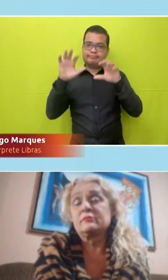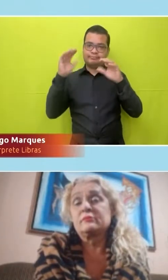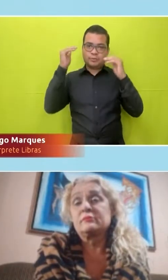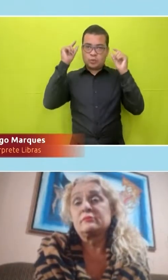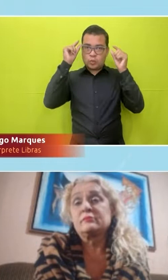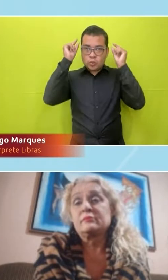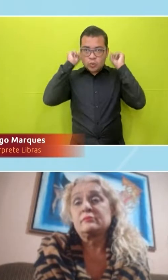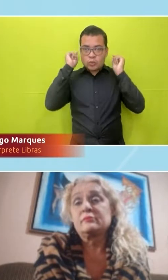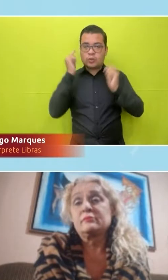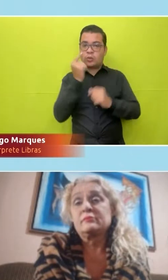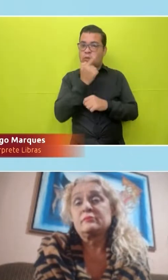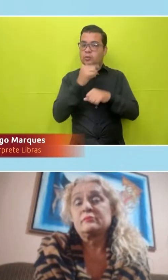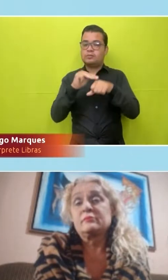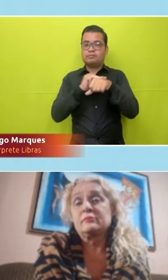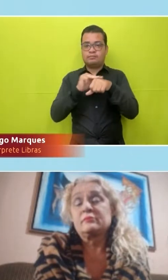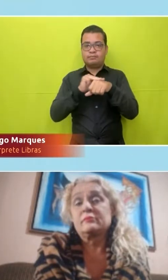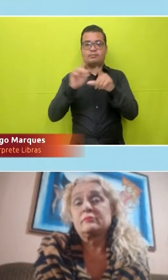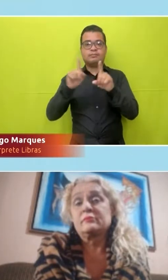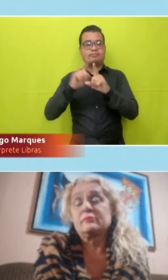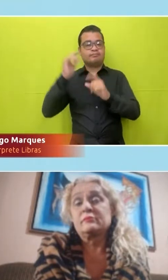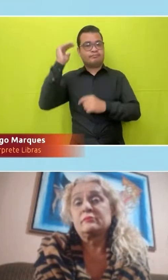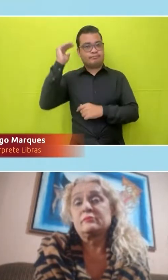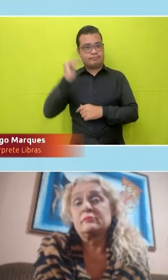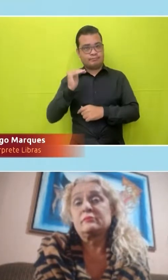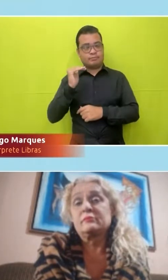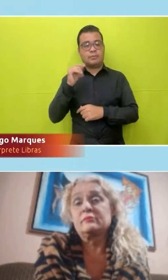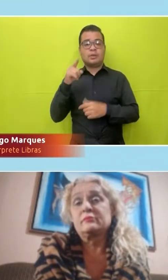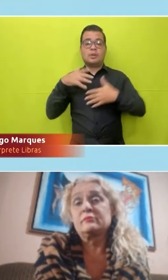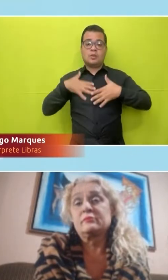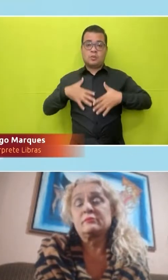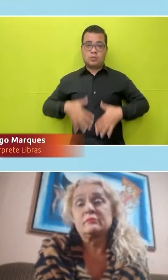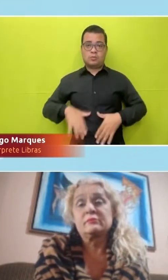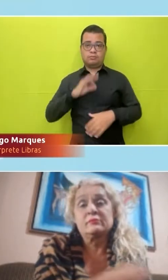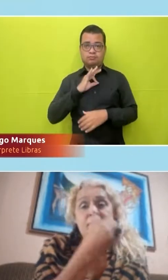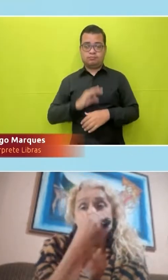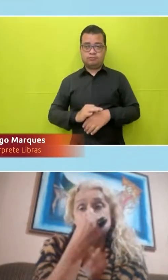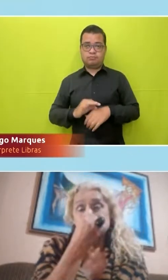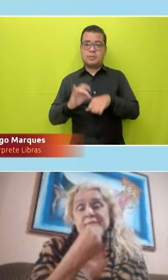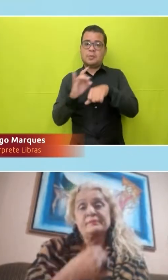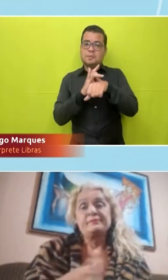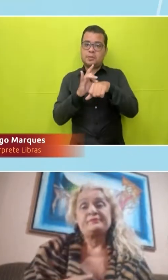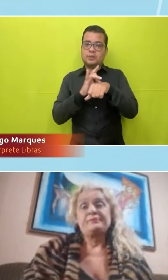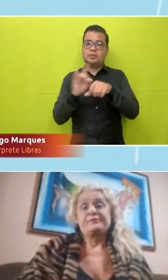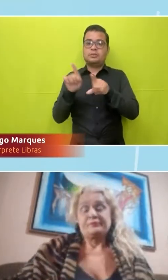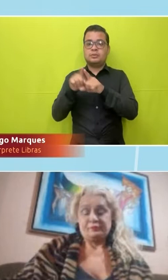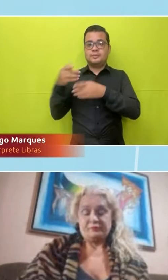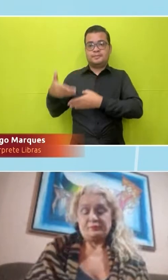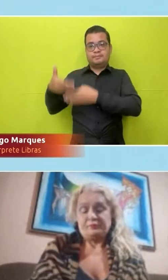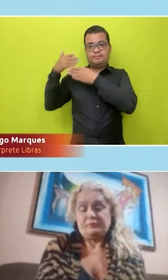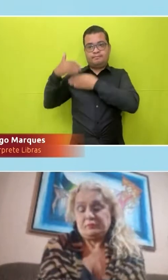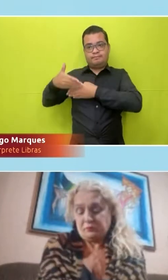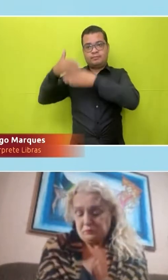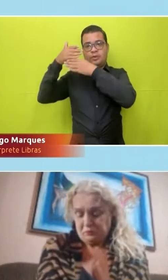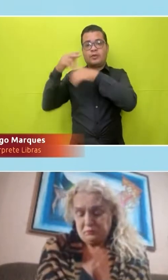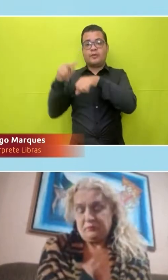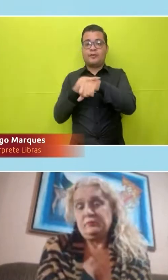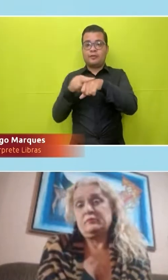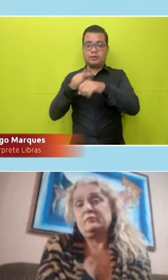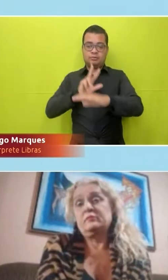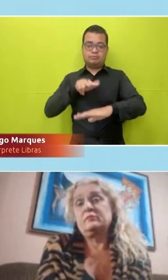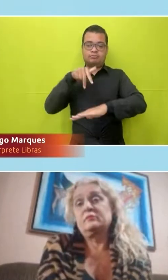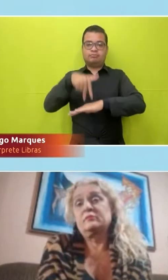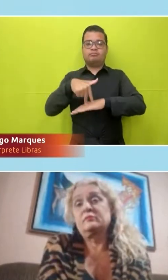castanhos e estatura baixa. Ele veste uma camisa social preta e está em frente a um fundo verde, onde faz